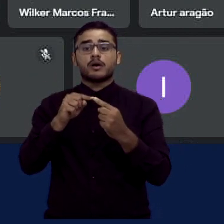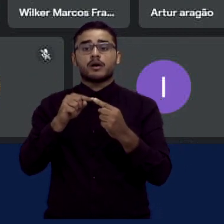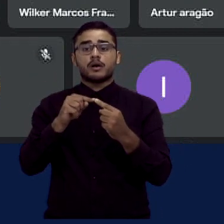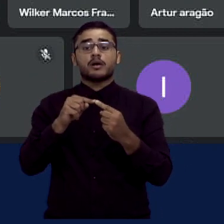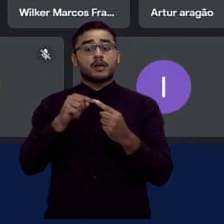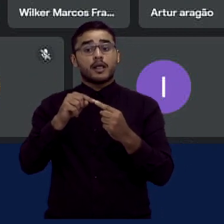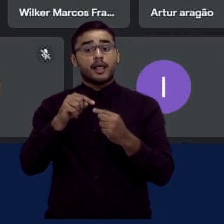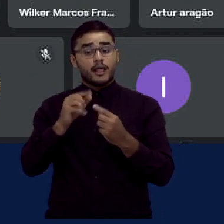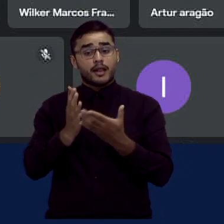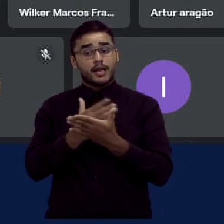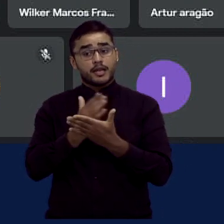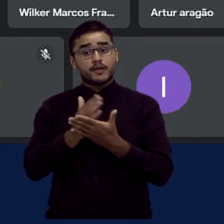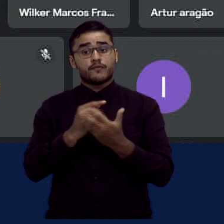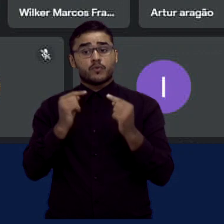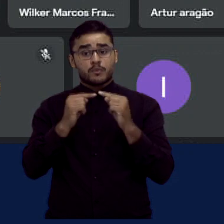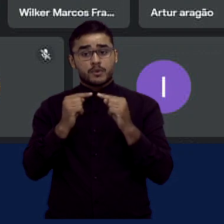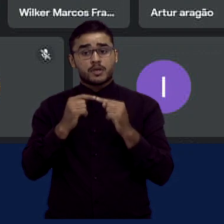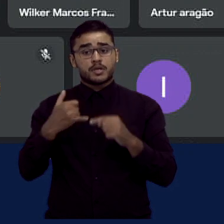mais adulto.